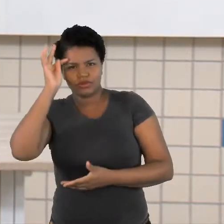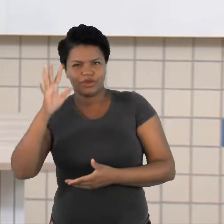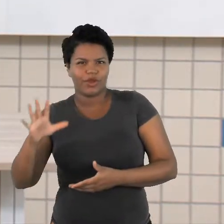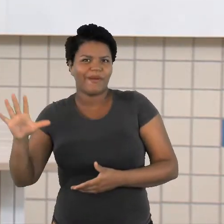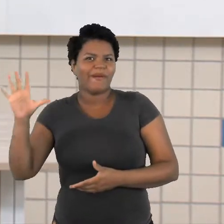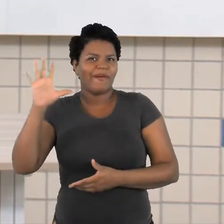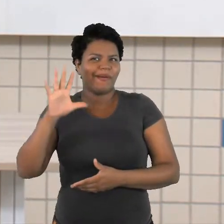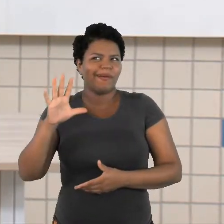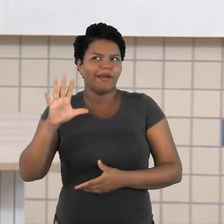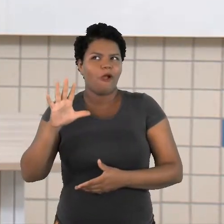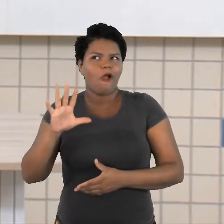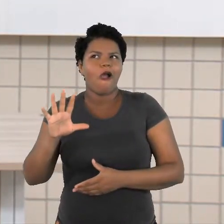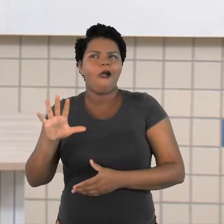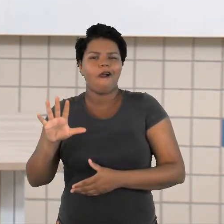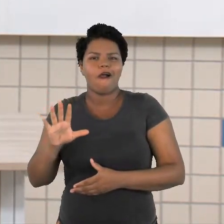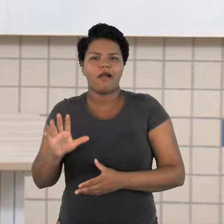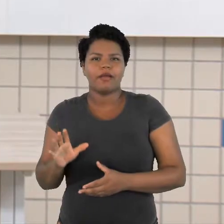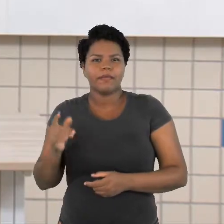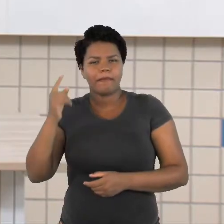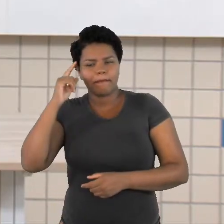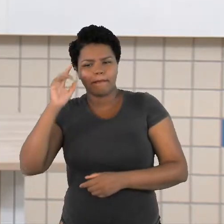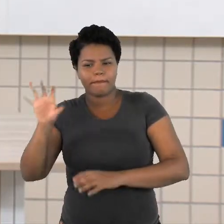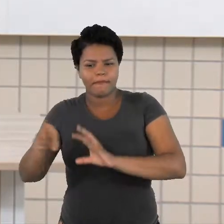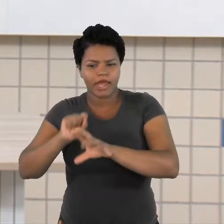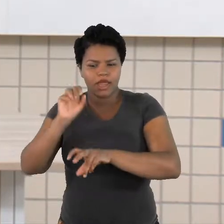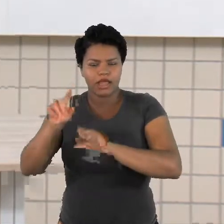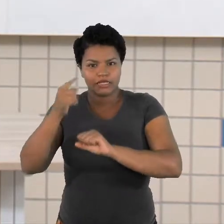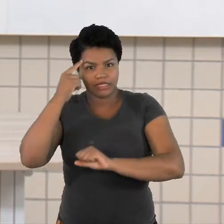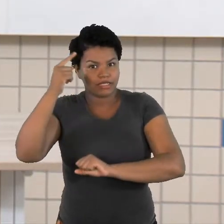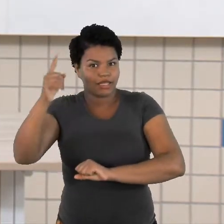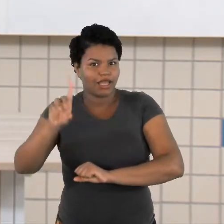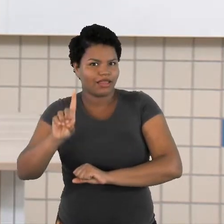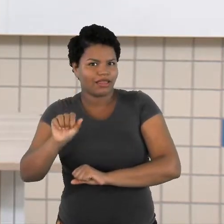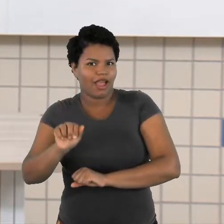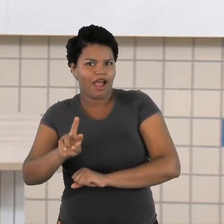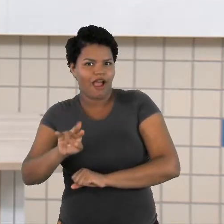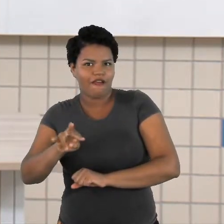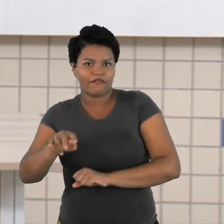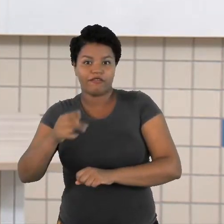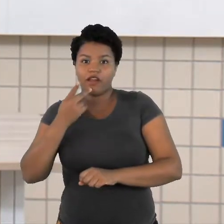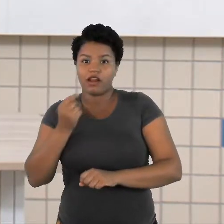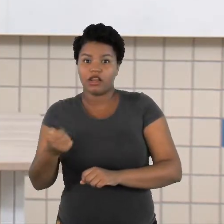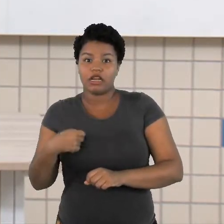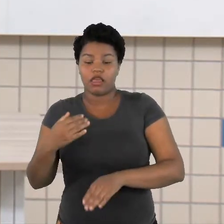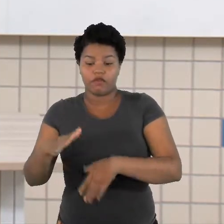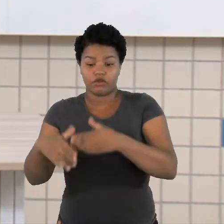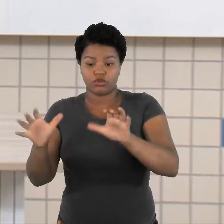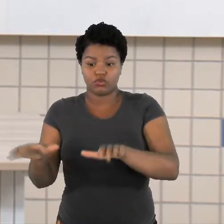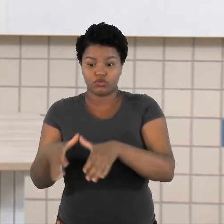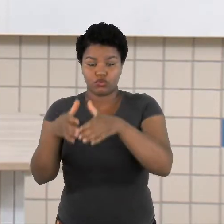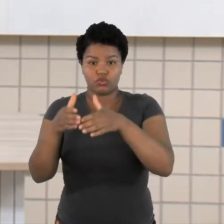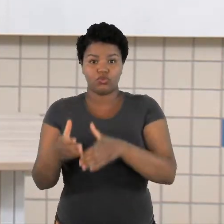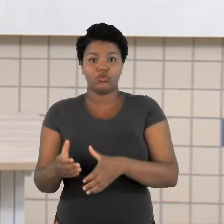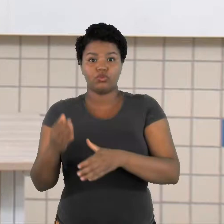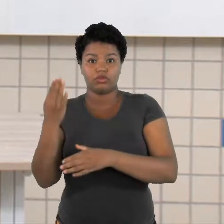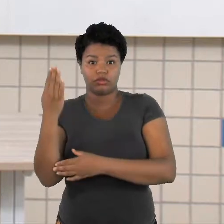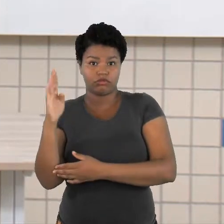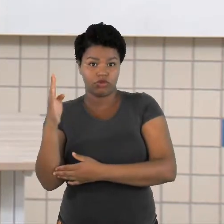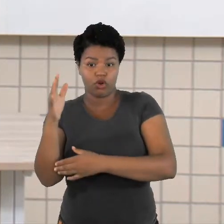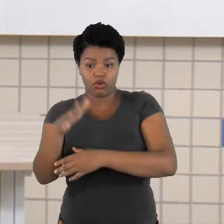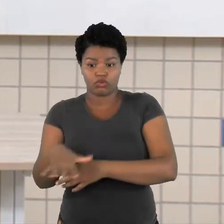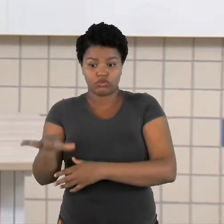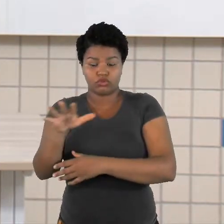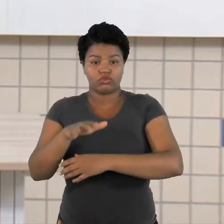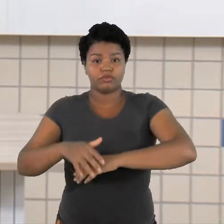de Darwin, falando sobre a evolução das espécies biológicas, e adaptaram essa informação para